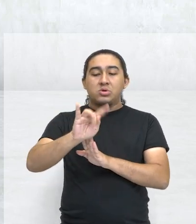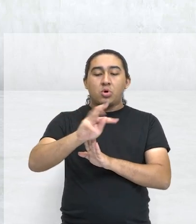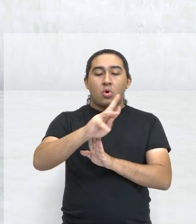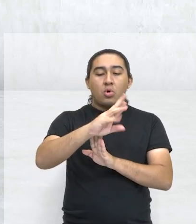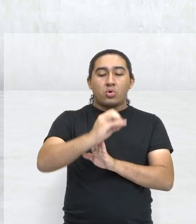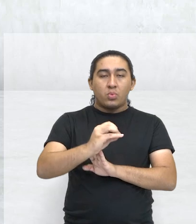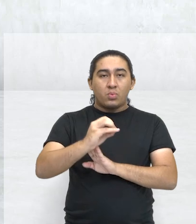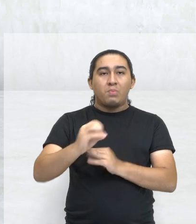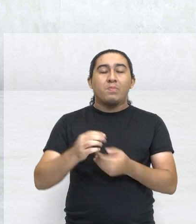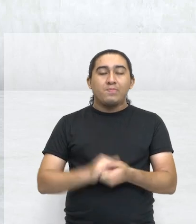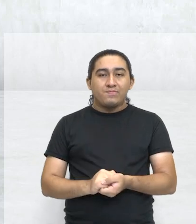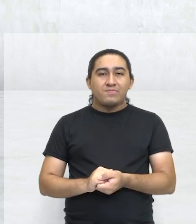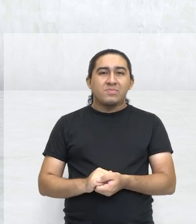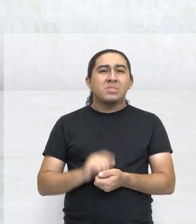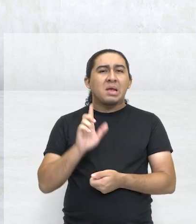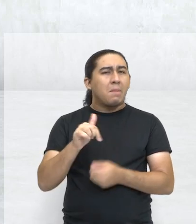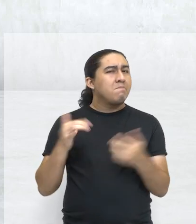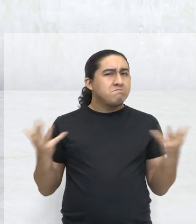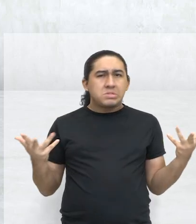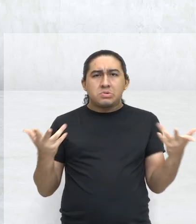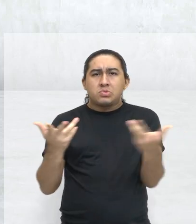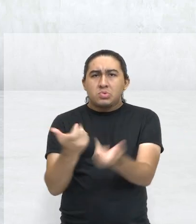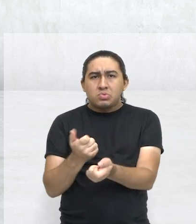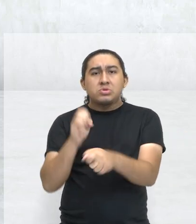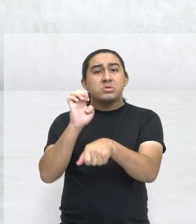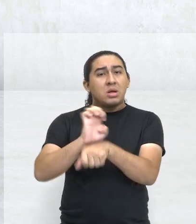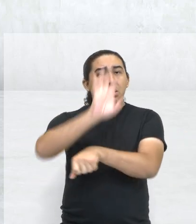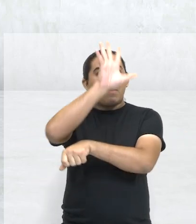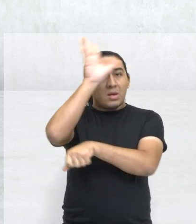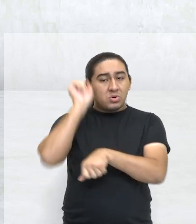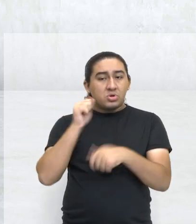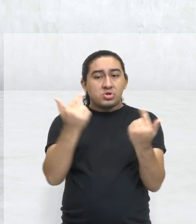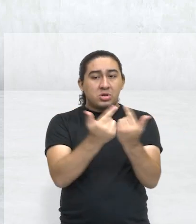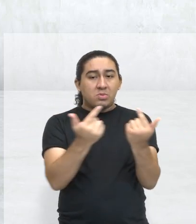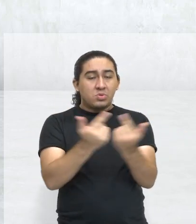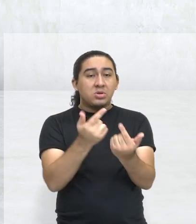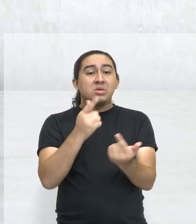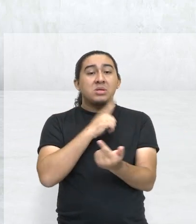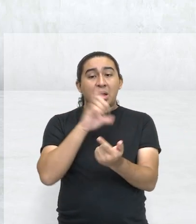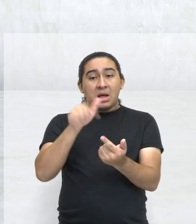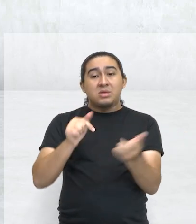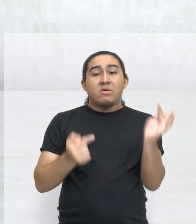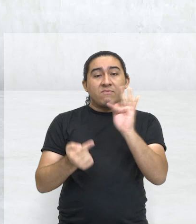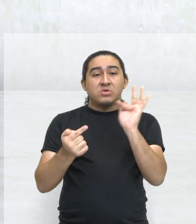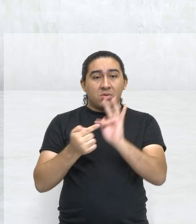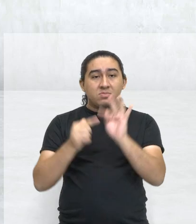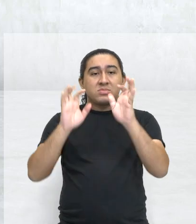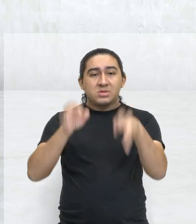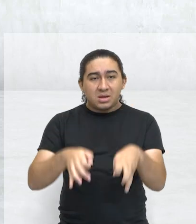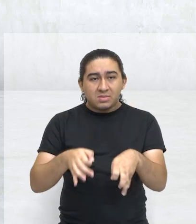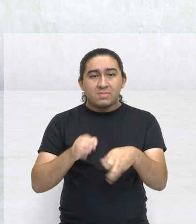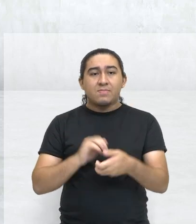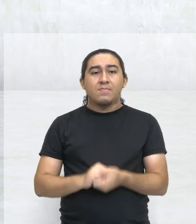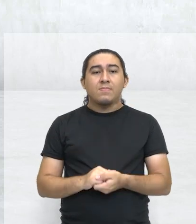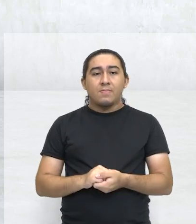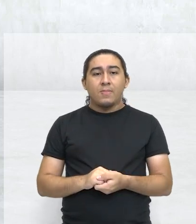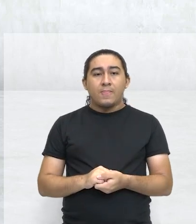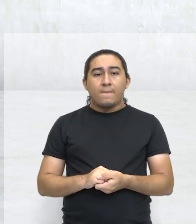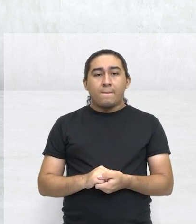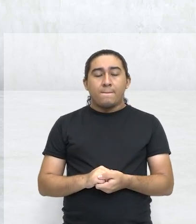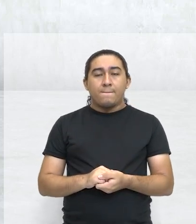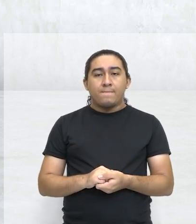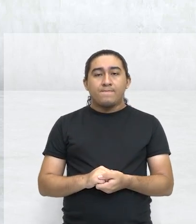dos artistas, músicos, são amazonenses, que tiveram formação junto do Cláudio